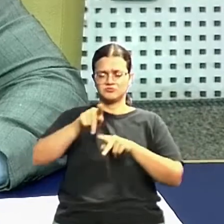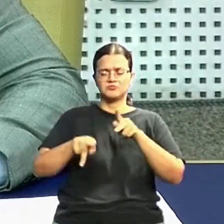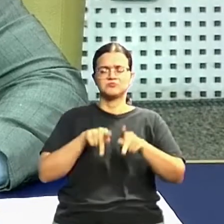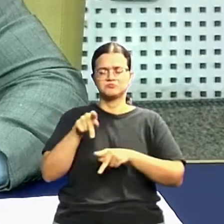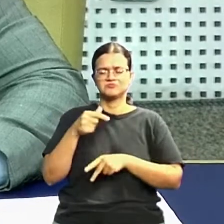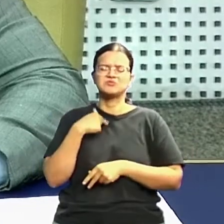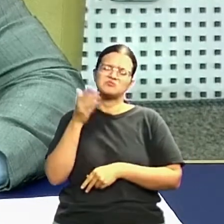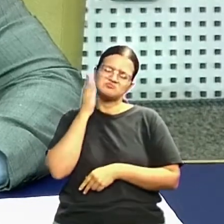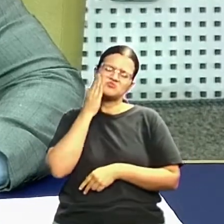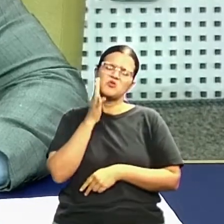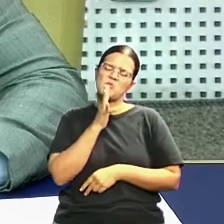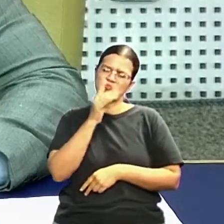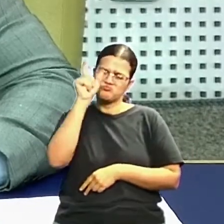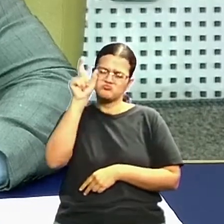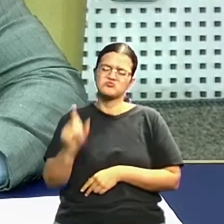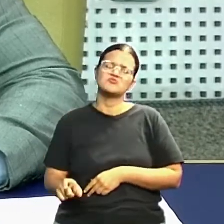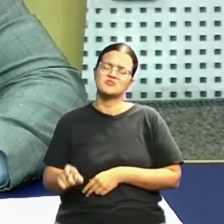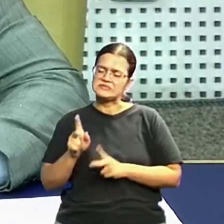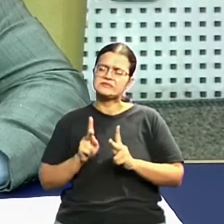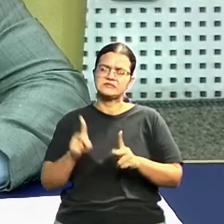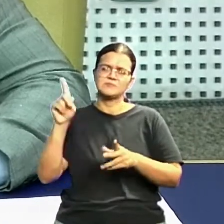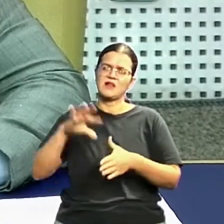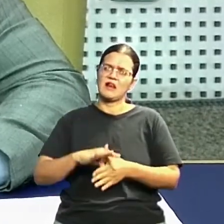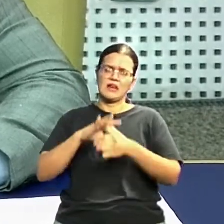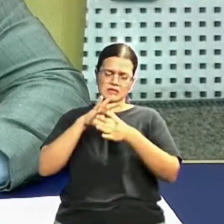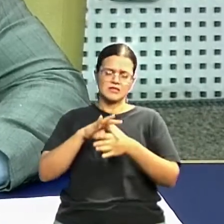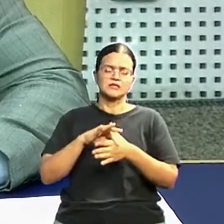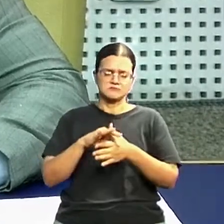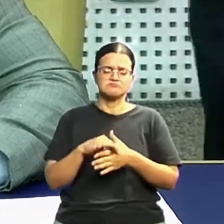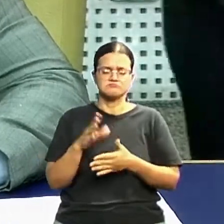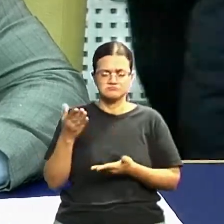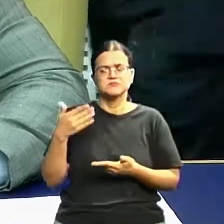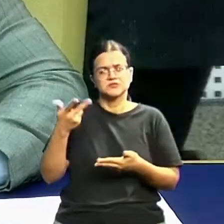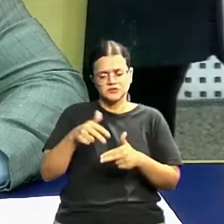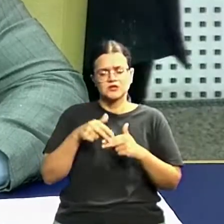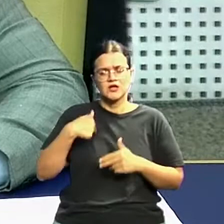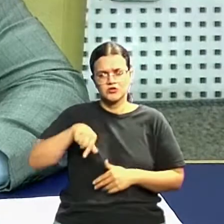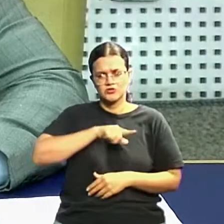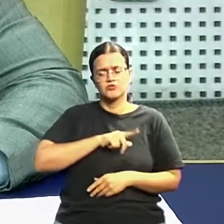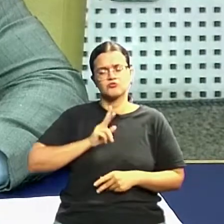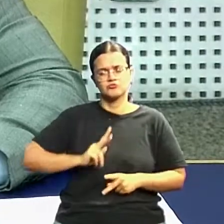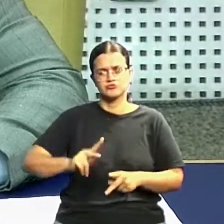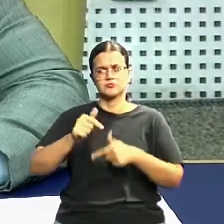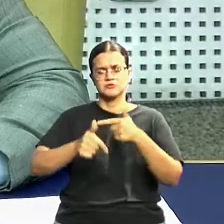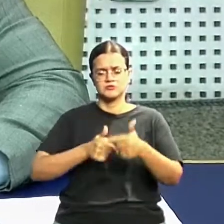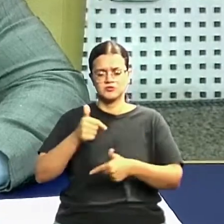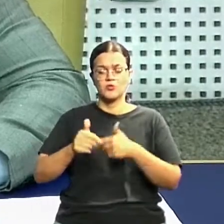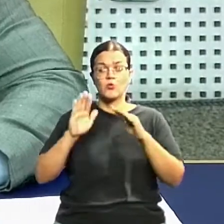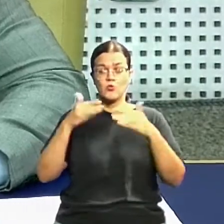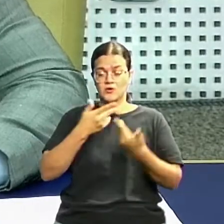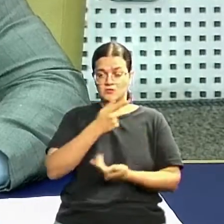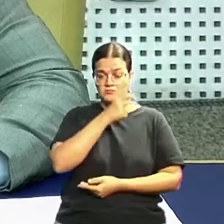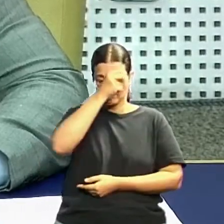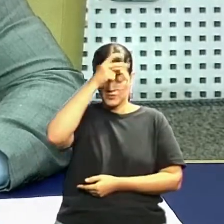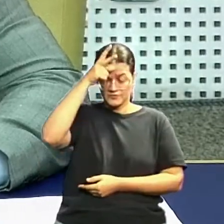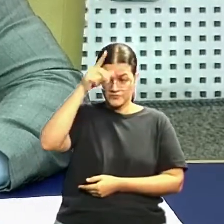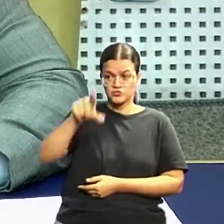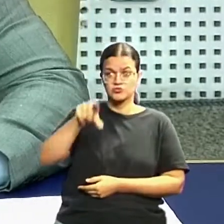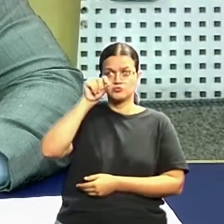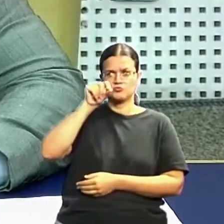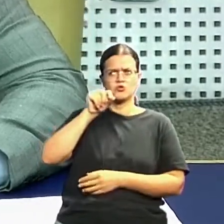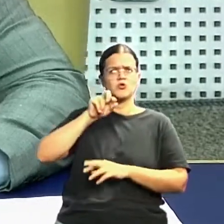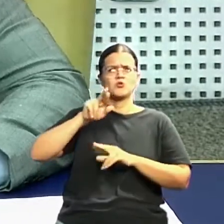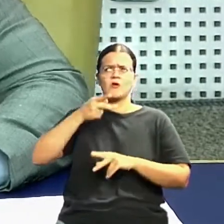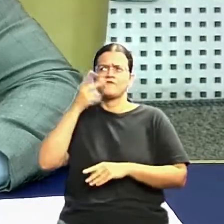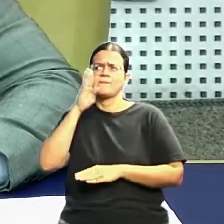nada diferente de Vossa Excelência nessa função de líder do governo. É assim que a gente vai conduzir os trabalhos. Quando você foi escolhido, não desmerecendo o